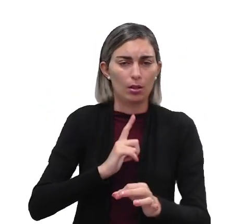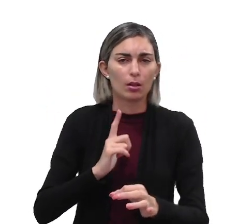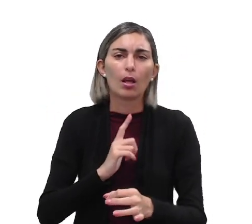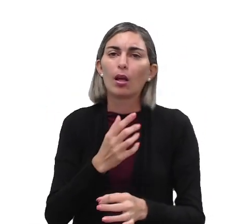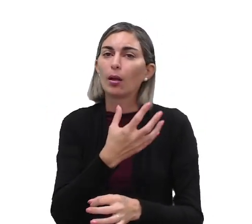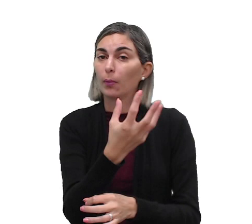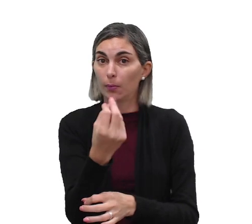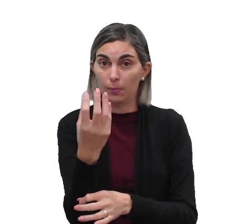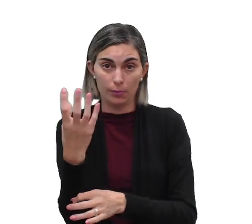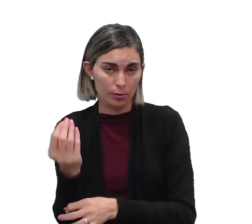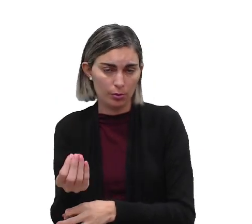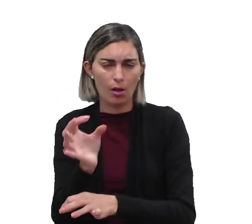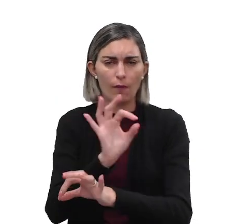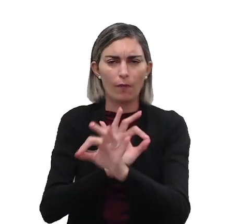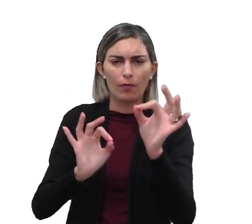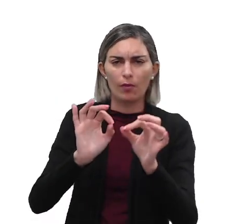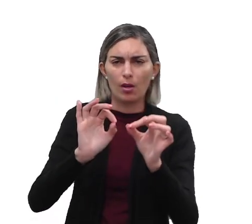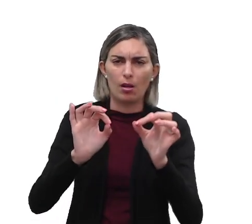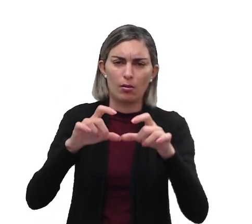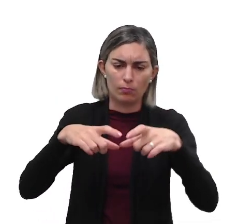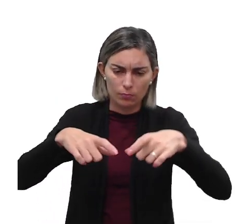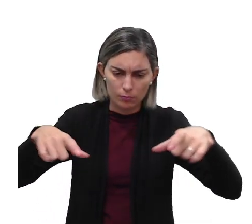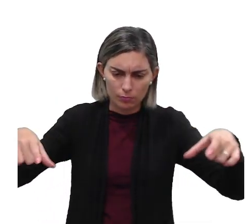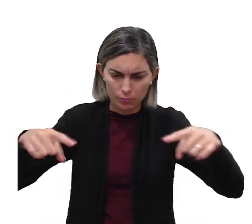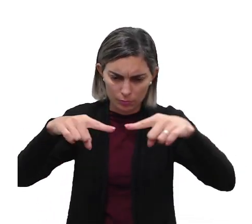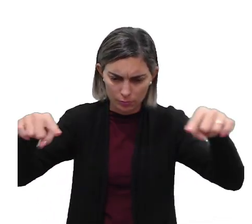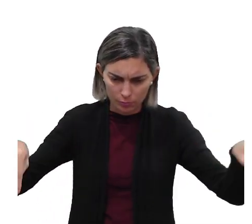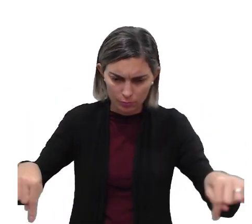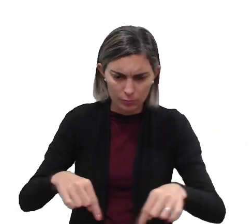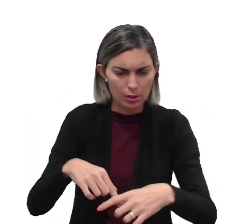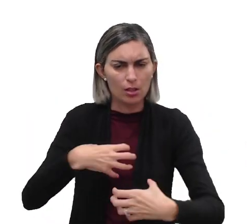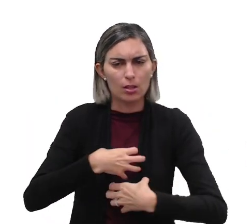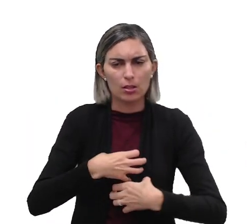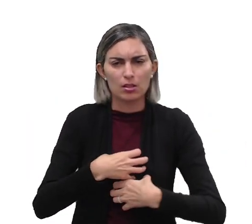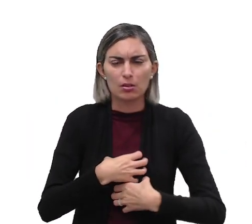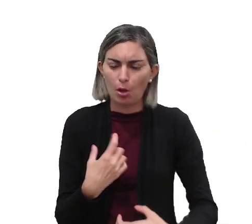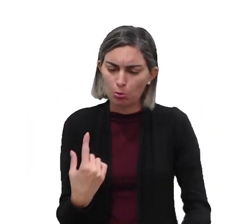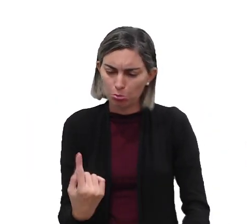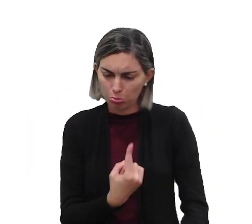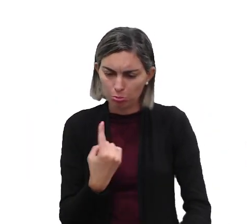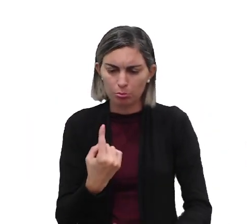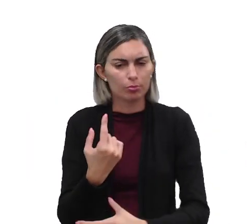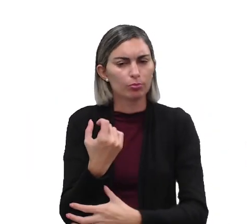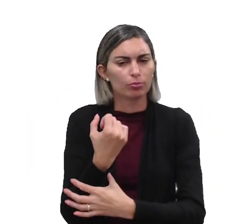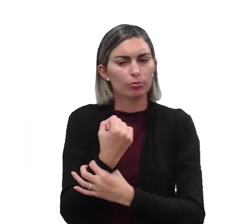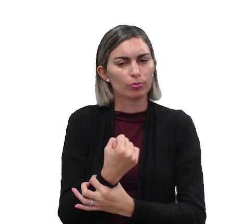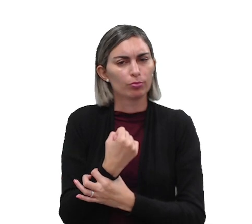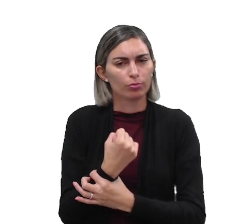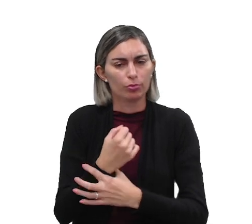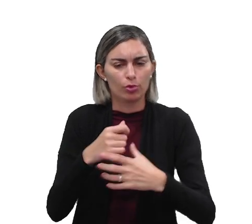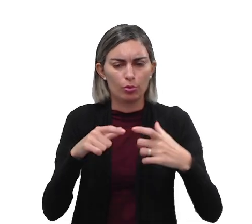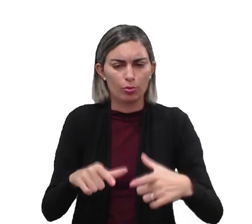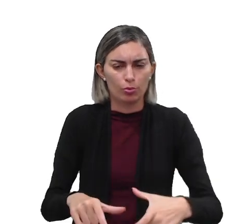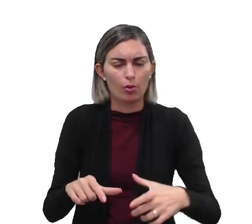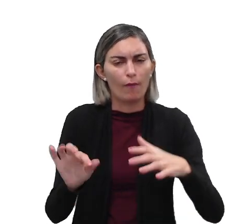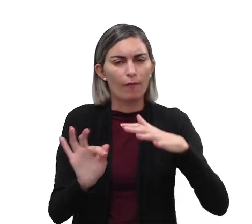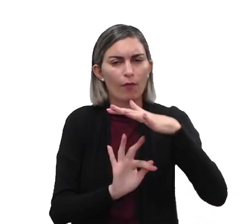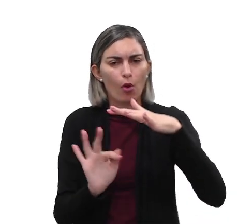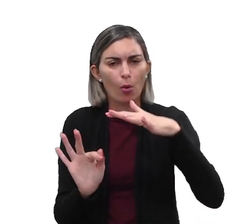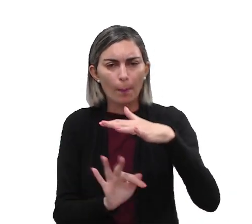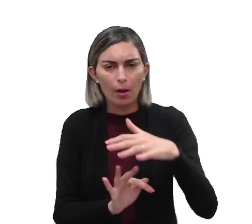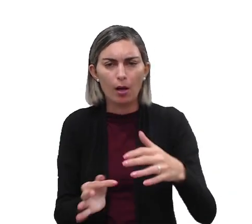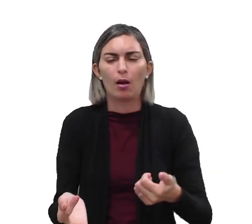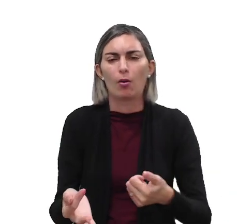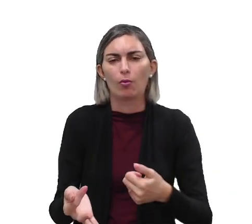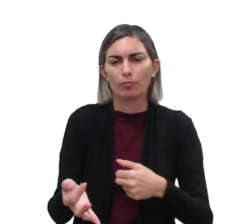muita forma retangular, dá essa sensação de solidez, de segurança, um ambiente mais formal. Então,